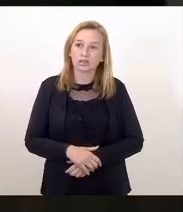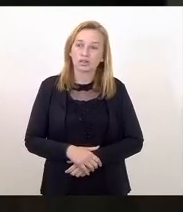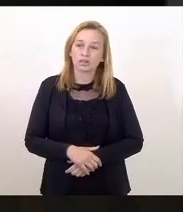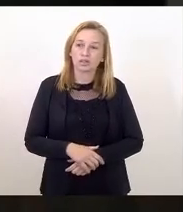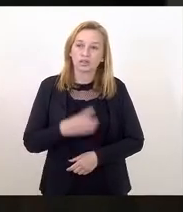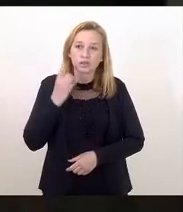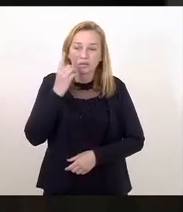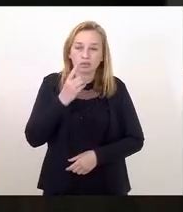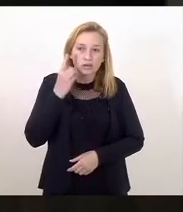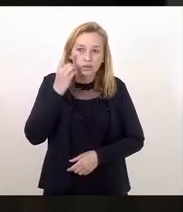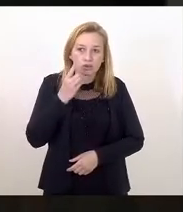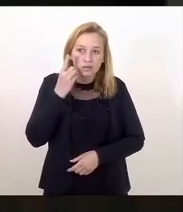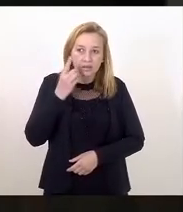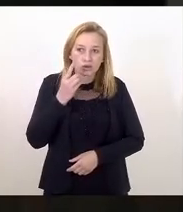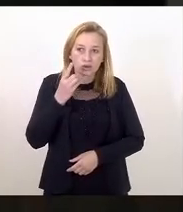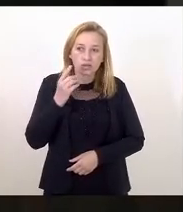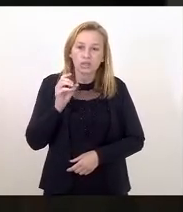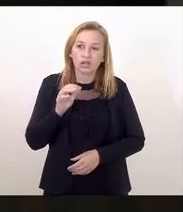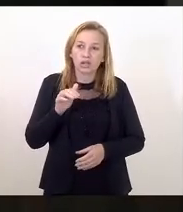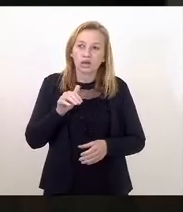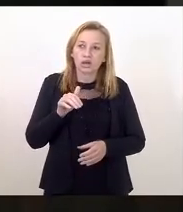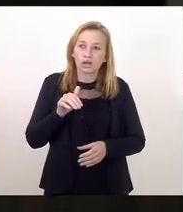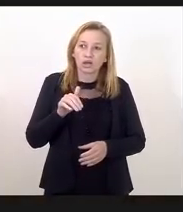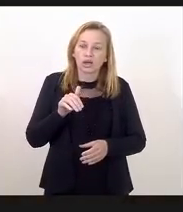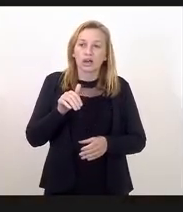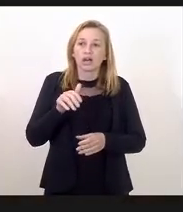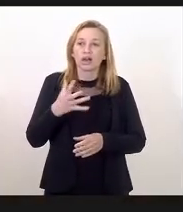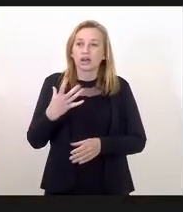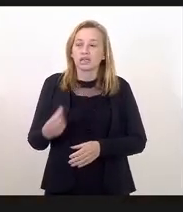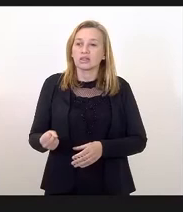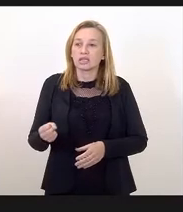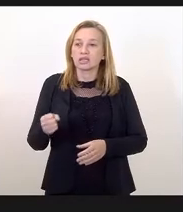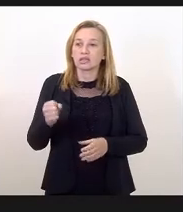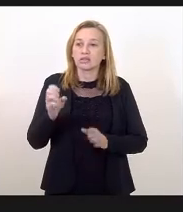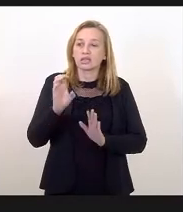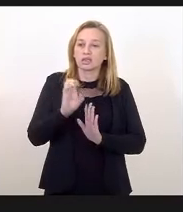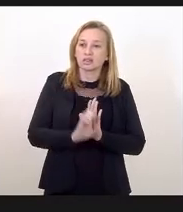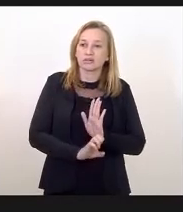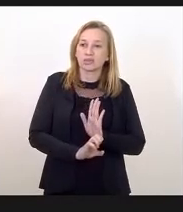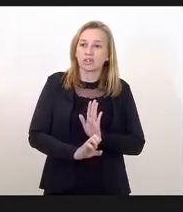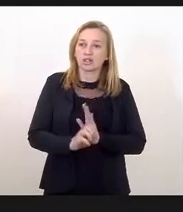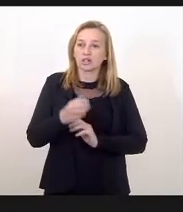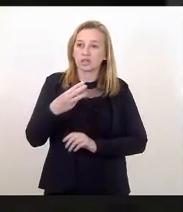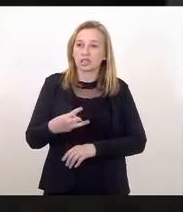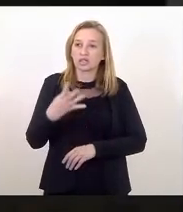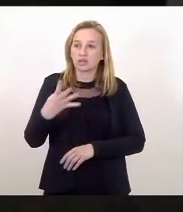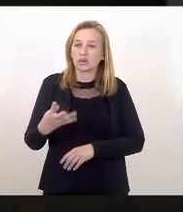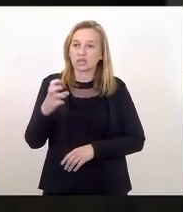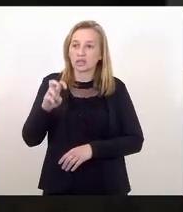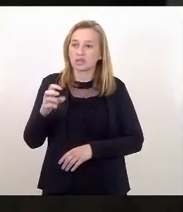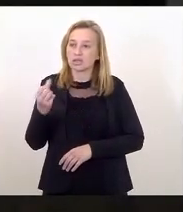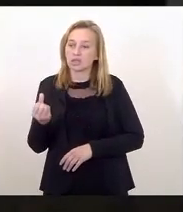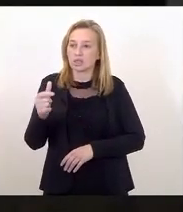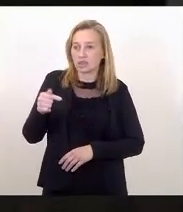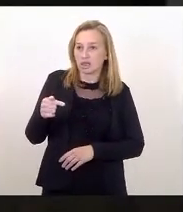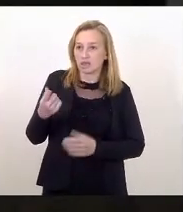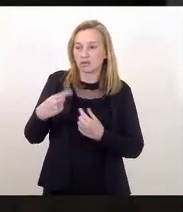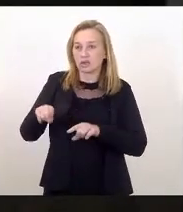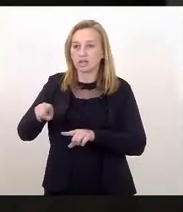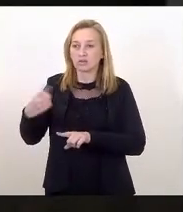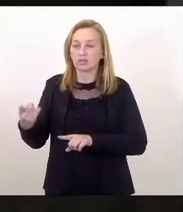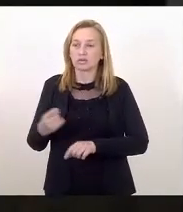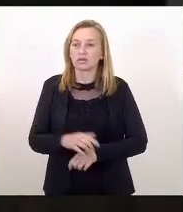Deputado... Aparecer favoráveis emendas 3, 4, 5, 6, 7, 19, 20, 22. Contrárias demais. Ok.